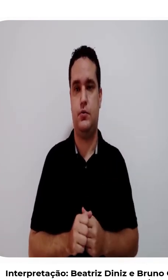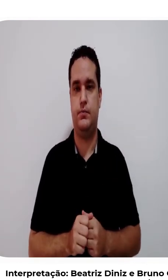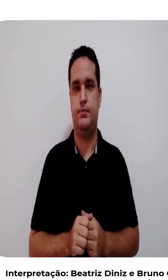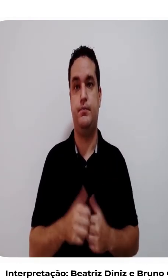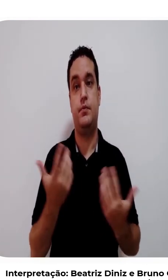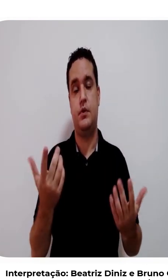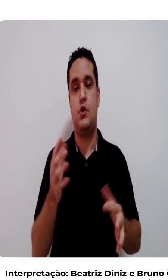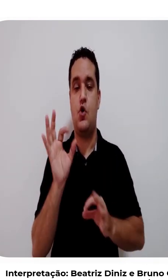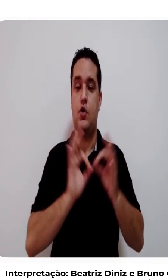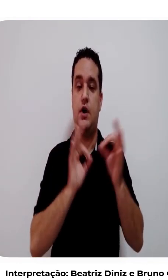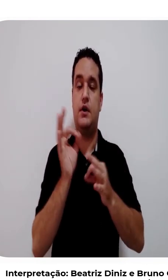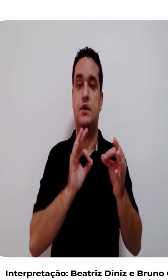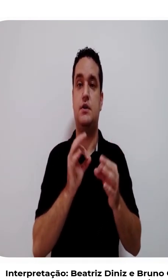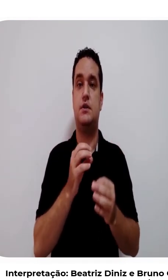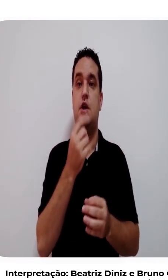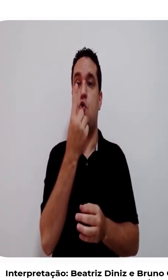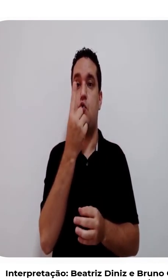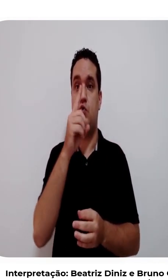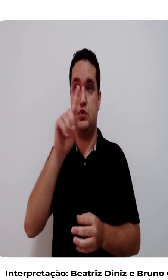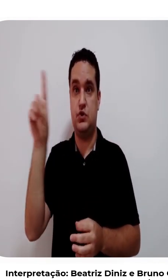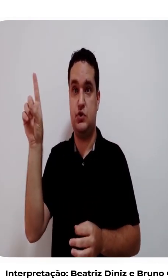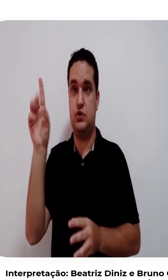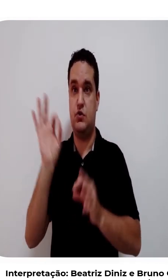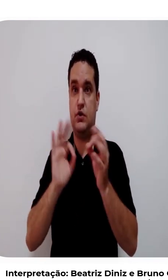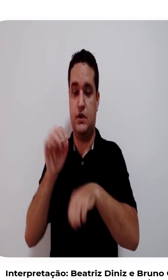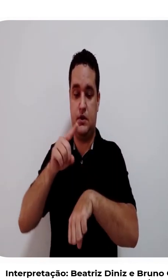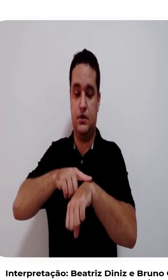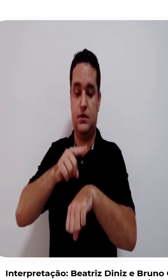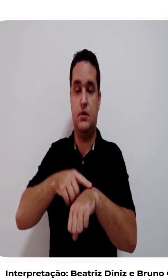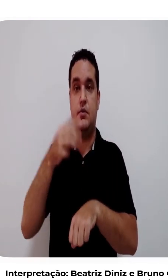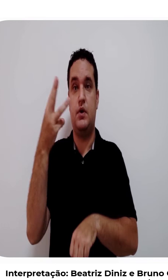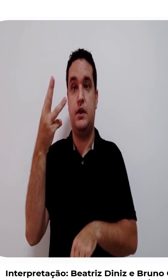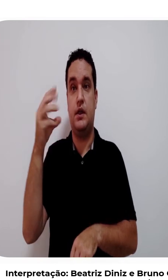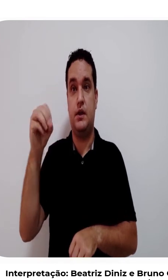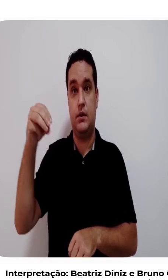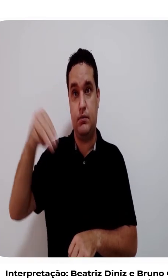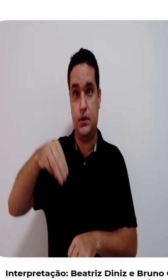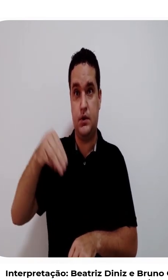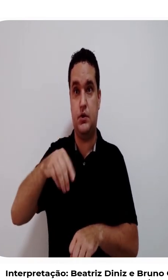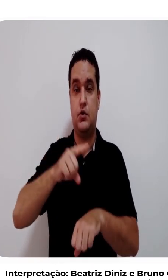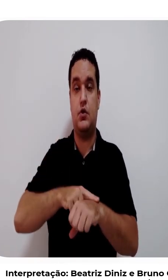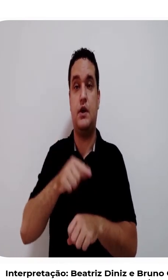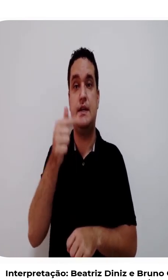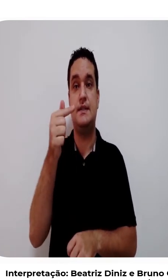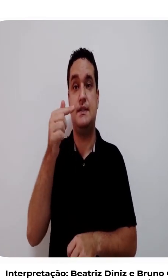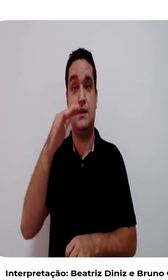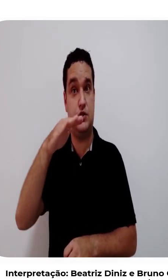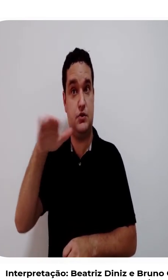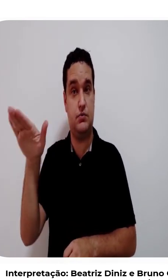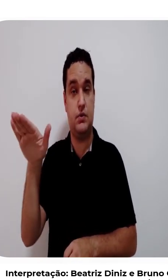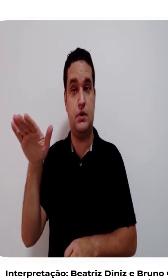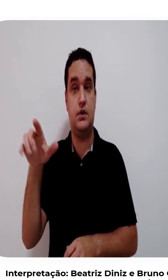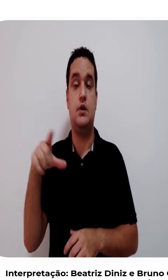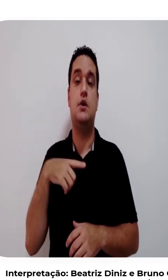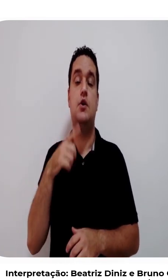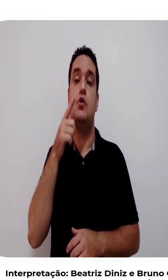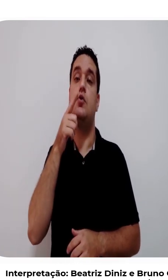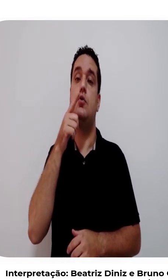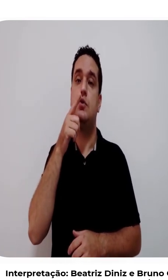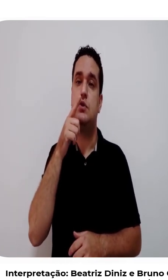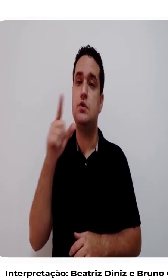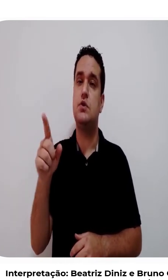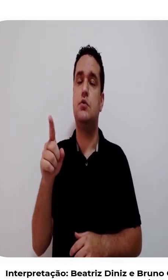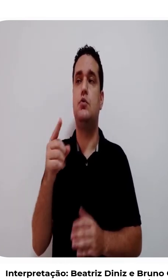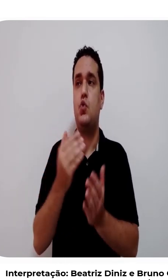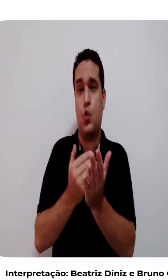dia de 30 minutos, que é às 7h30 da manhã, e eu atendo os alunos. No momento eu atendi todos, assim, fiz um